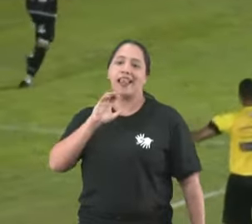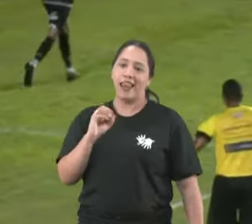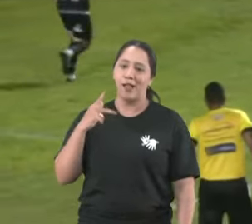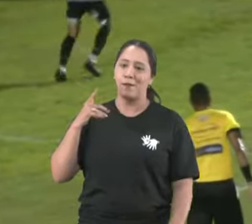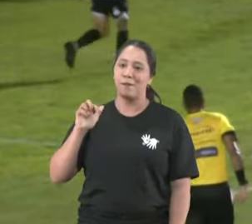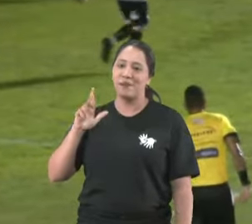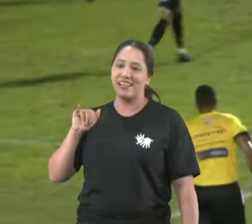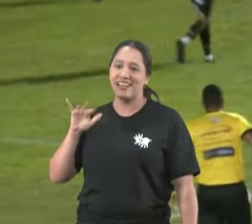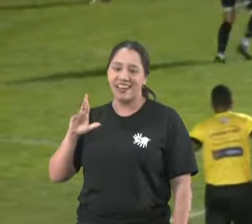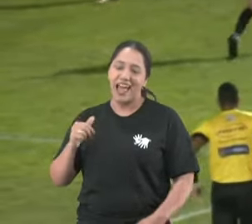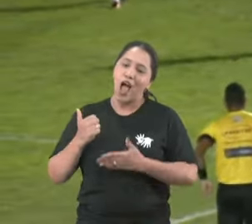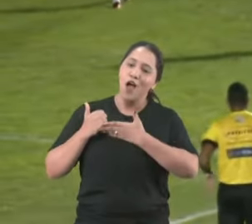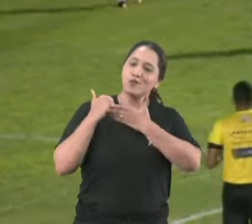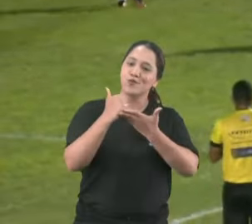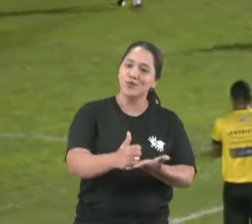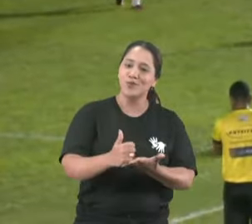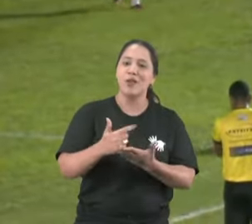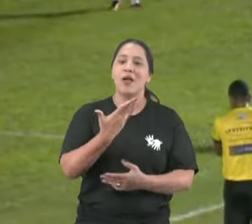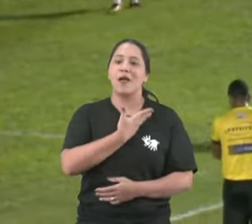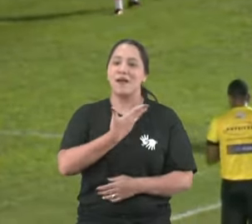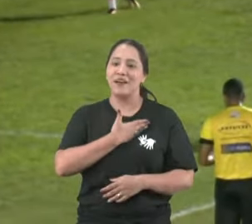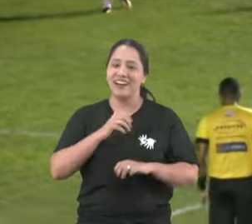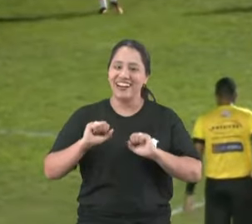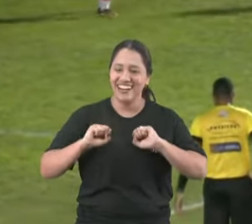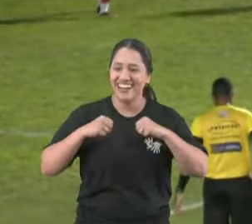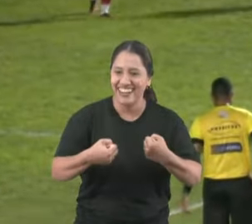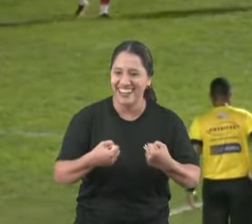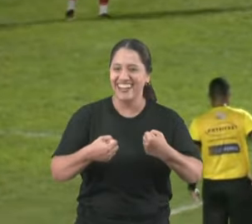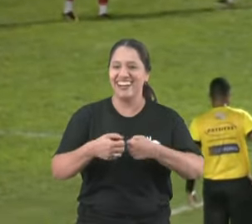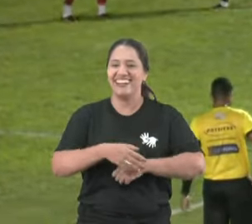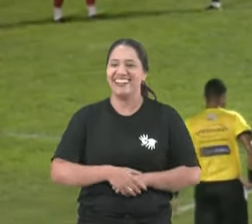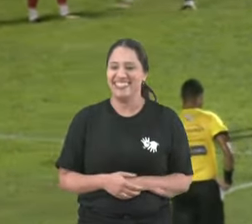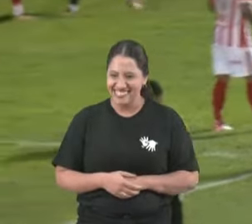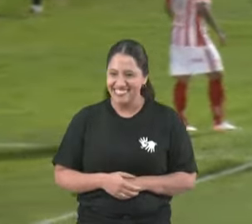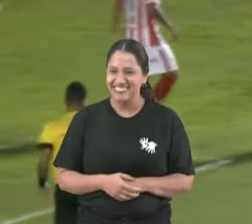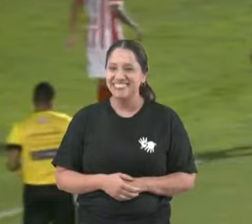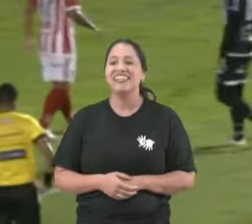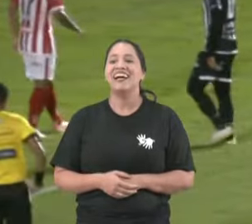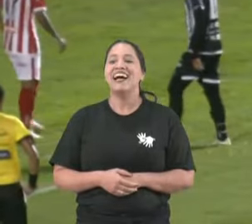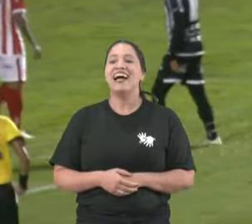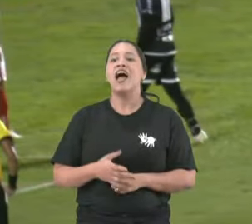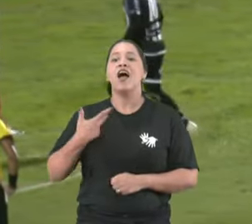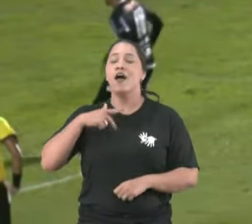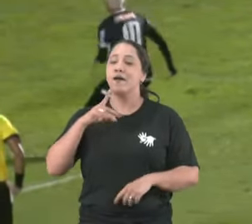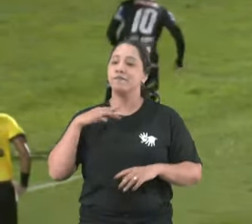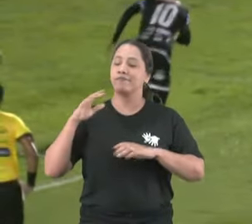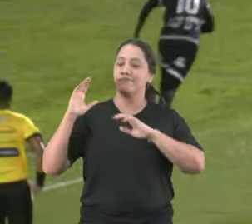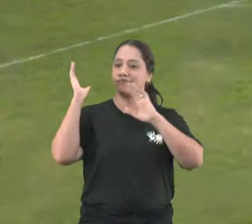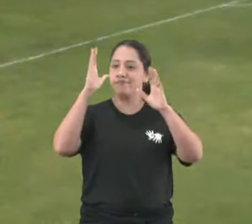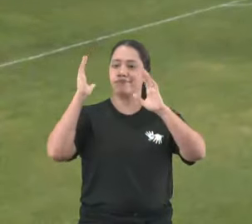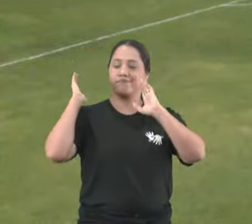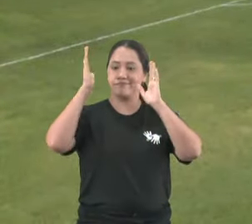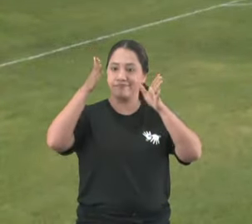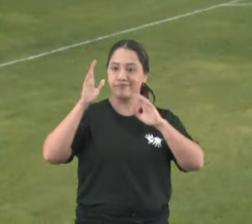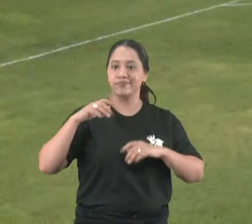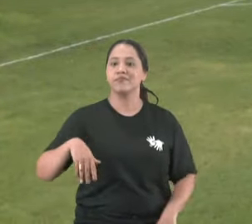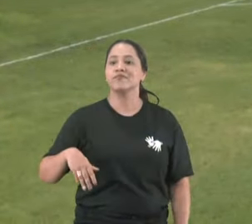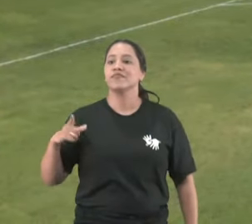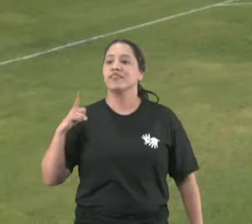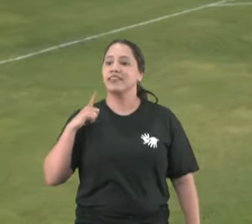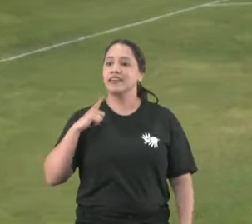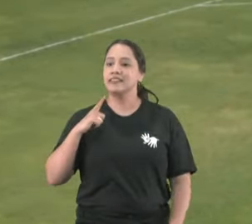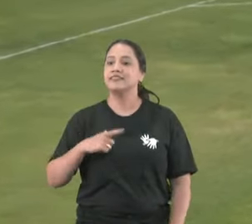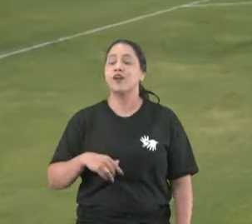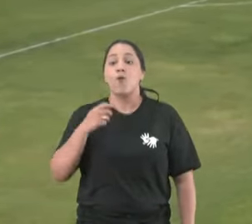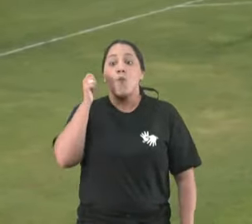ajudando os companheiros na defesa, dá uma cutucada na criança, põe pela linha de lado, arremesso manual em favor do Alvinegro.